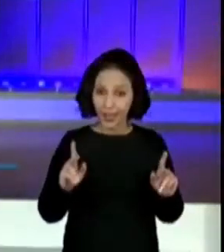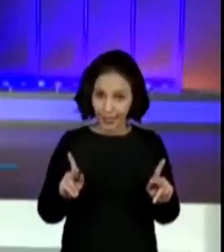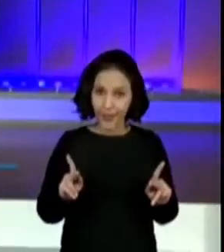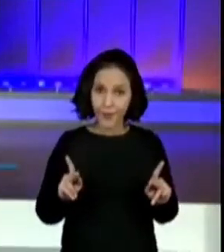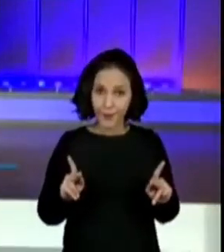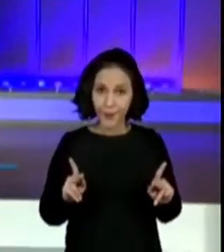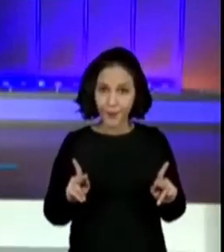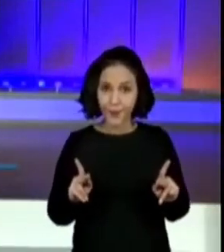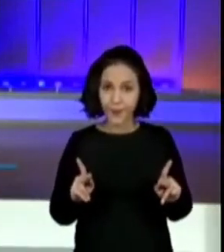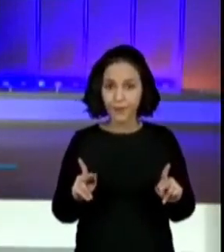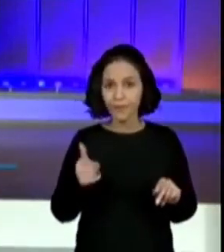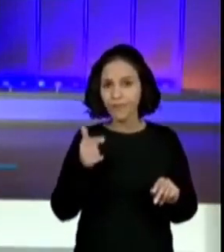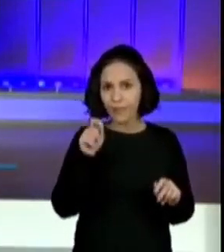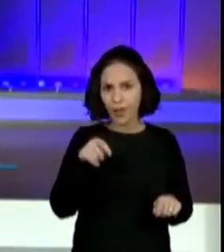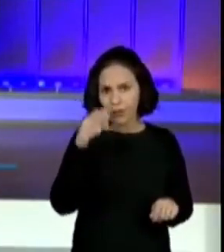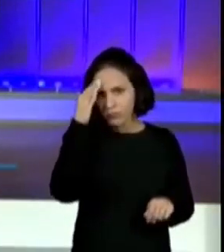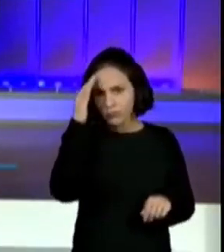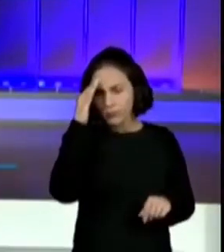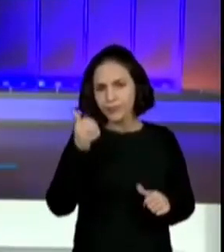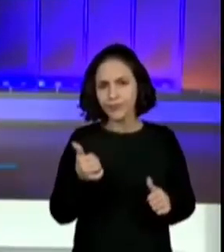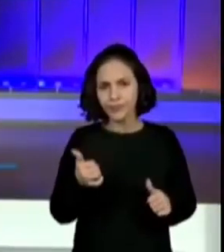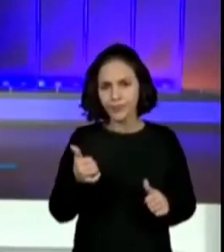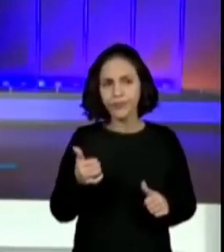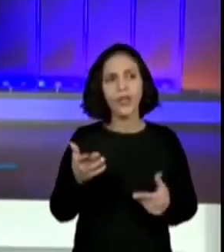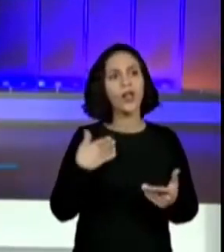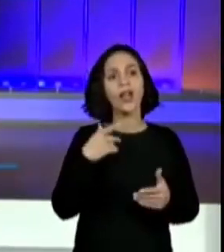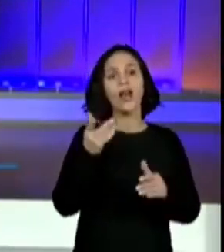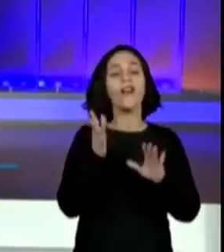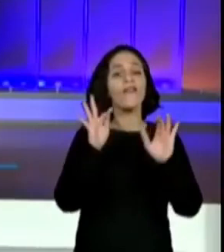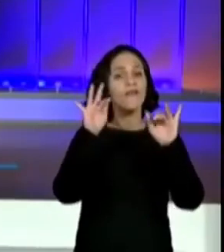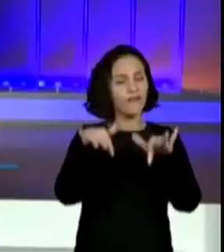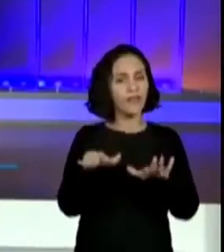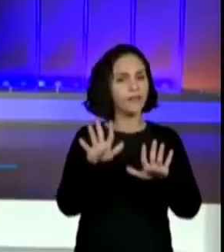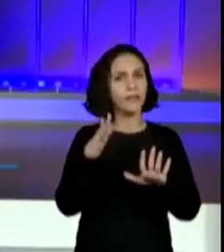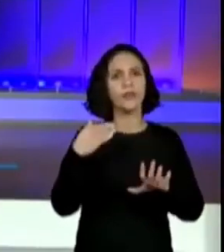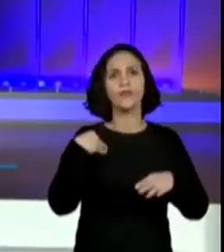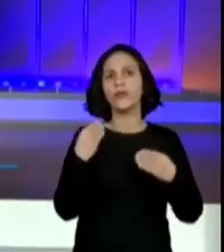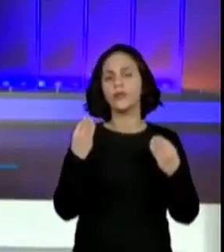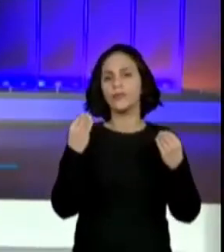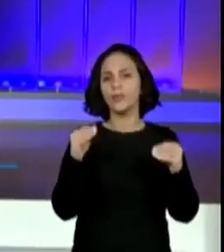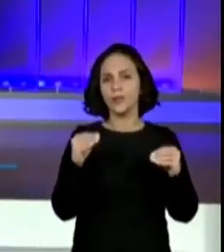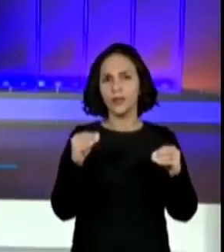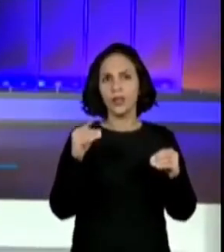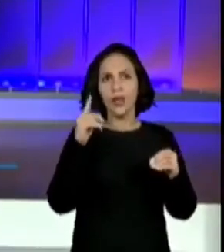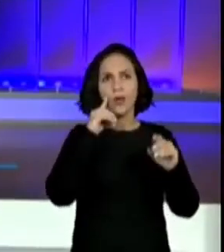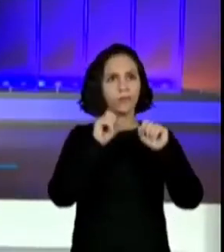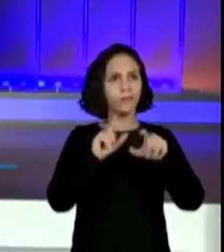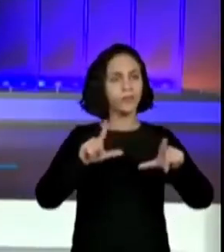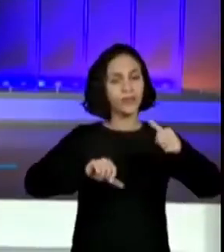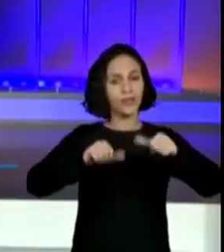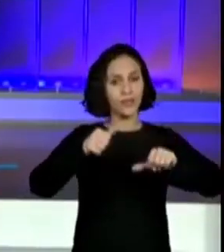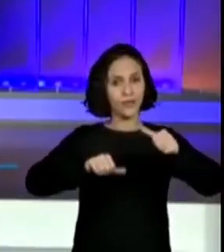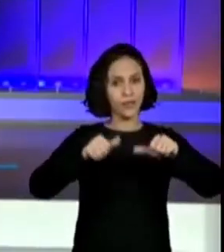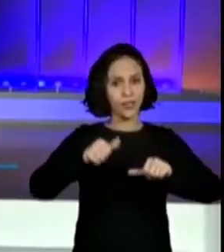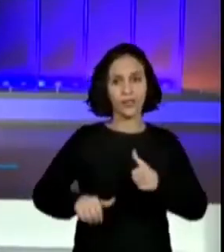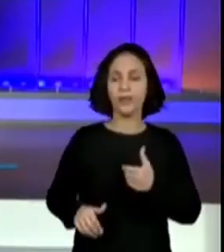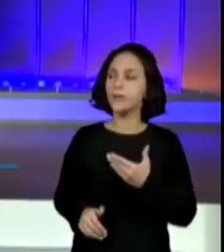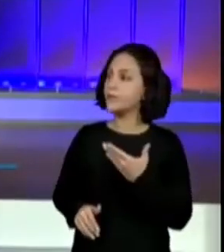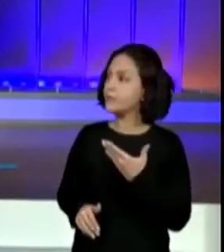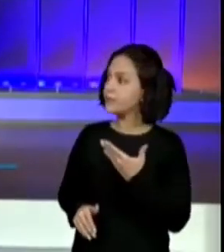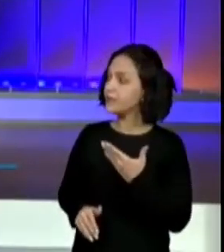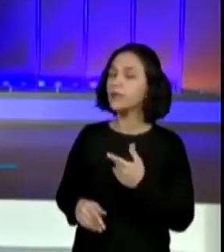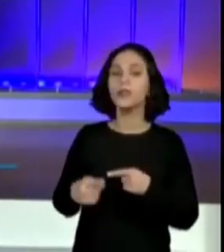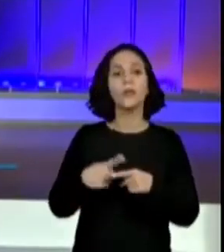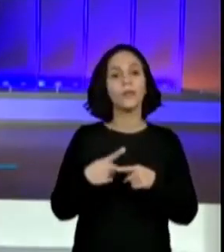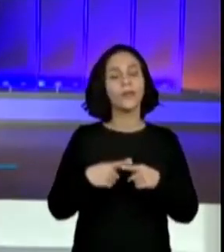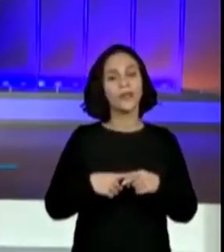para entender pessoal vamos lá antes da gente anisar eu vou colocar aqui a nossa telinha de avaliação porque